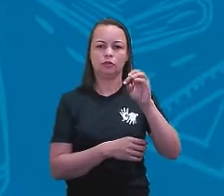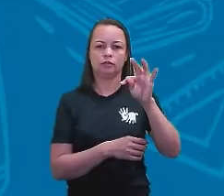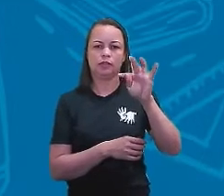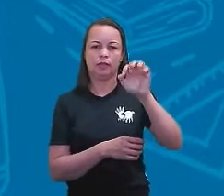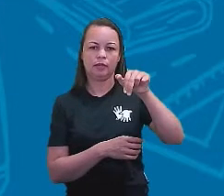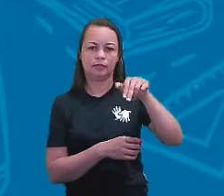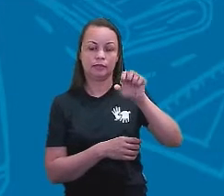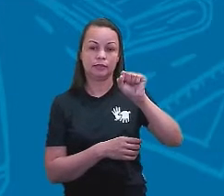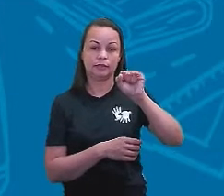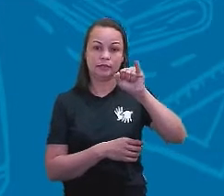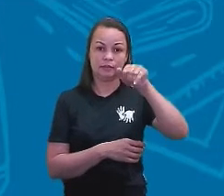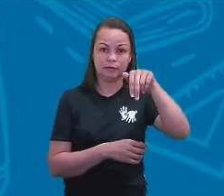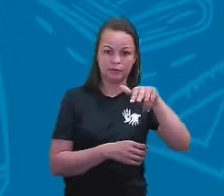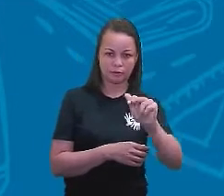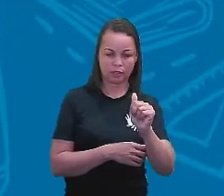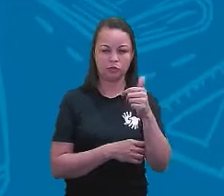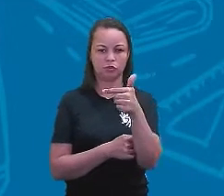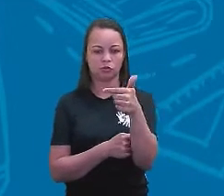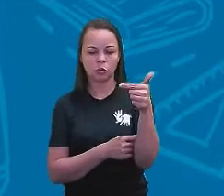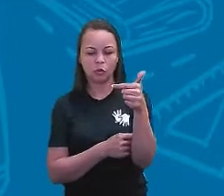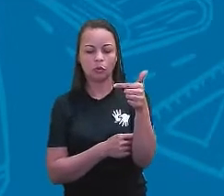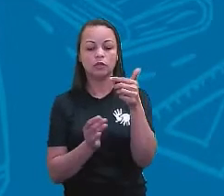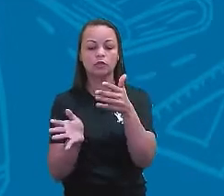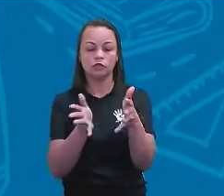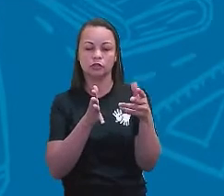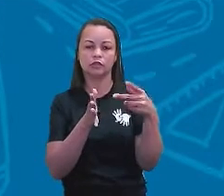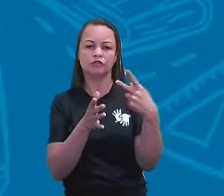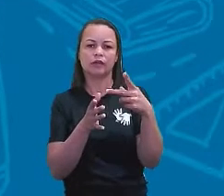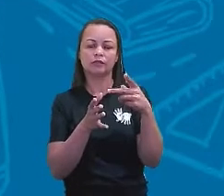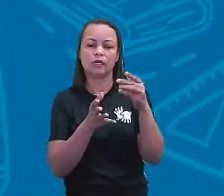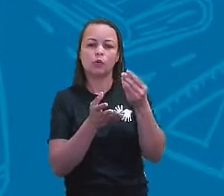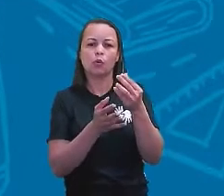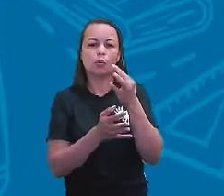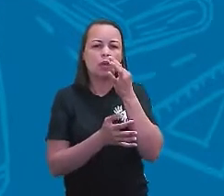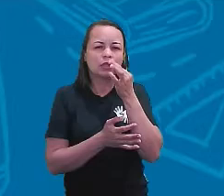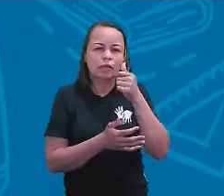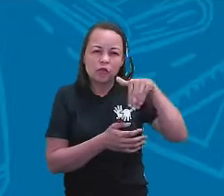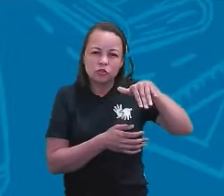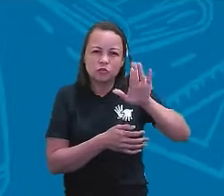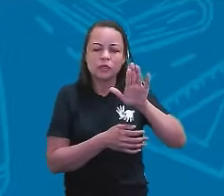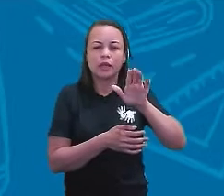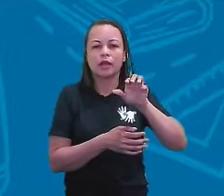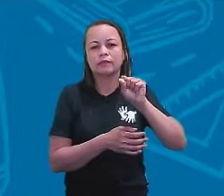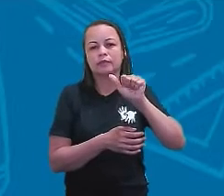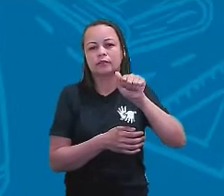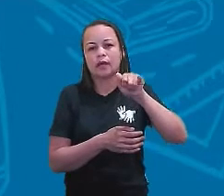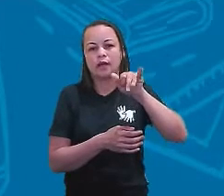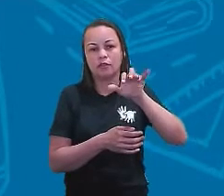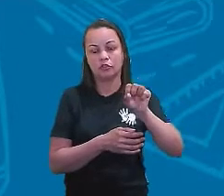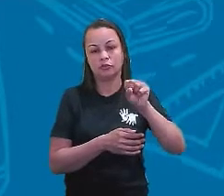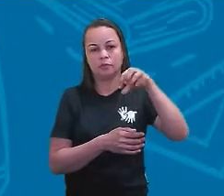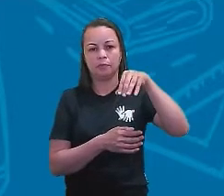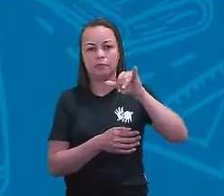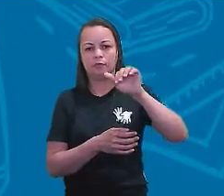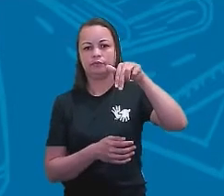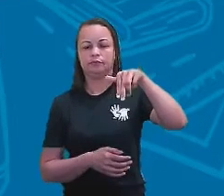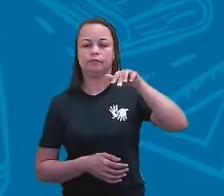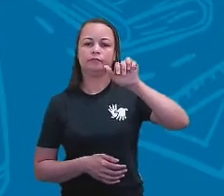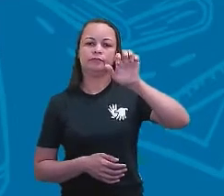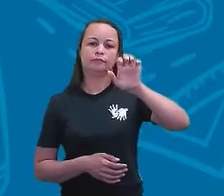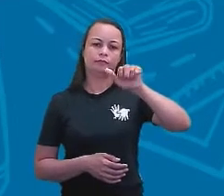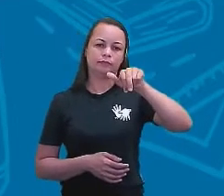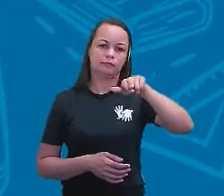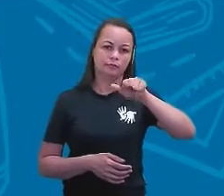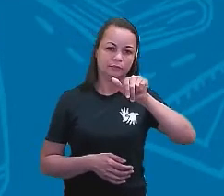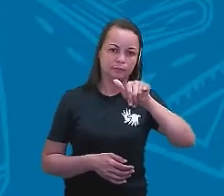vai ter uma função direta de retenção de sais minerais, de sais, principalmente o sódio. Por isso que, mais